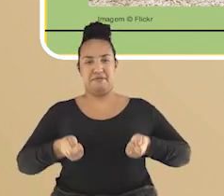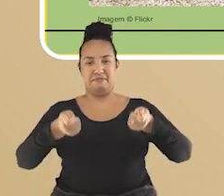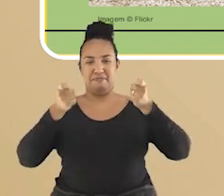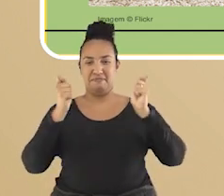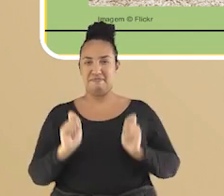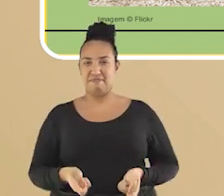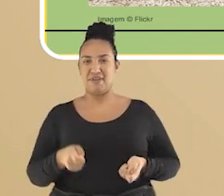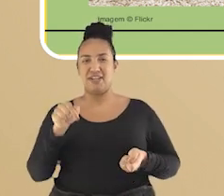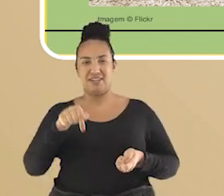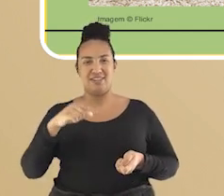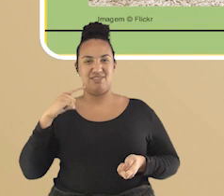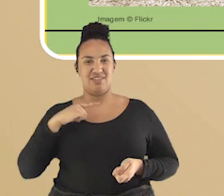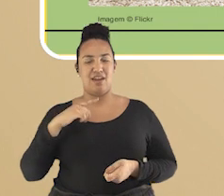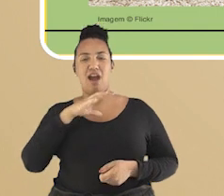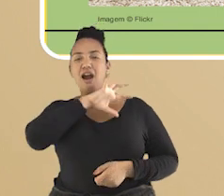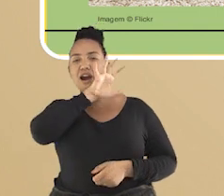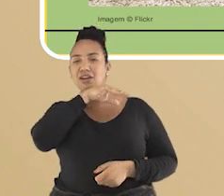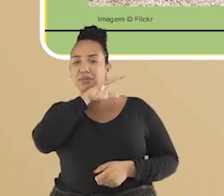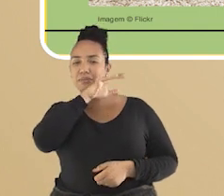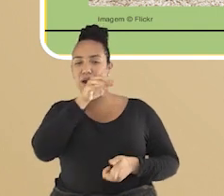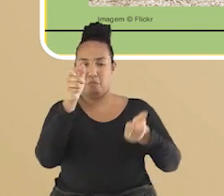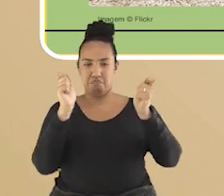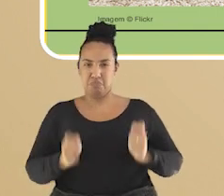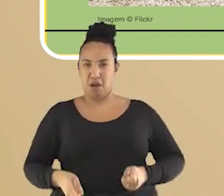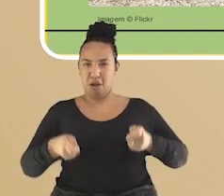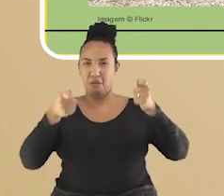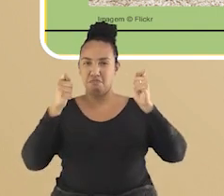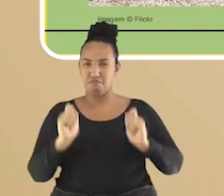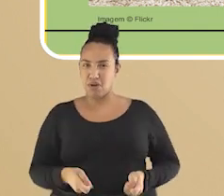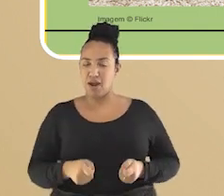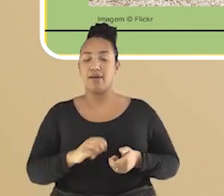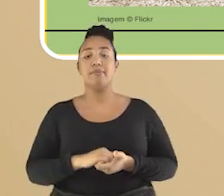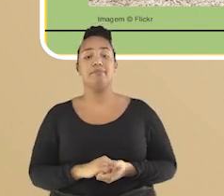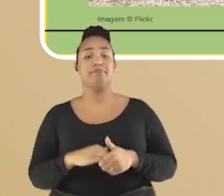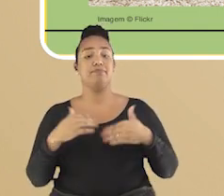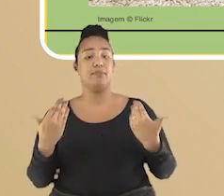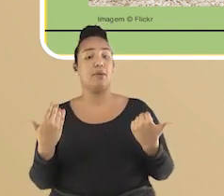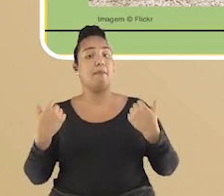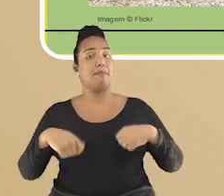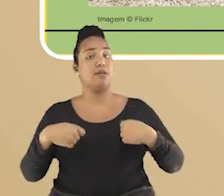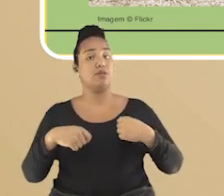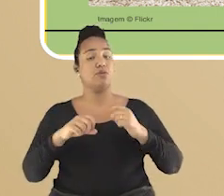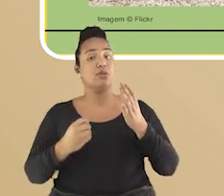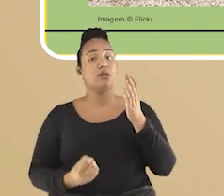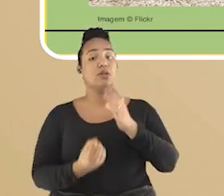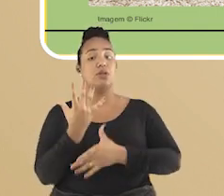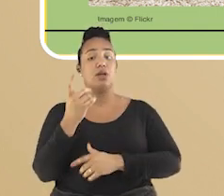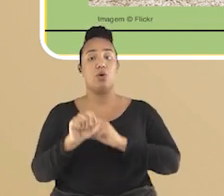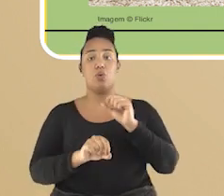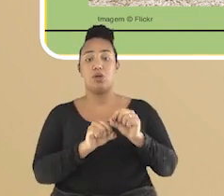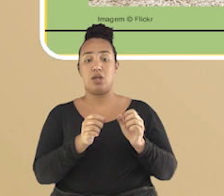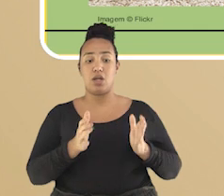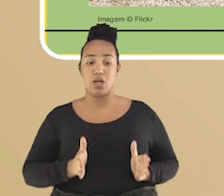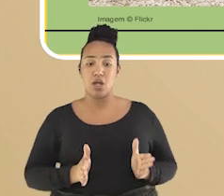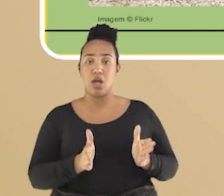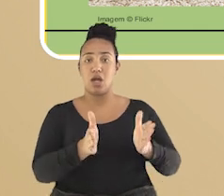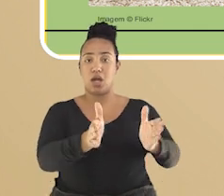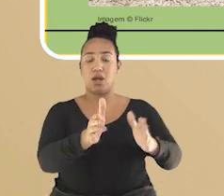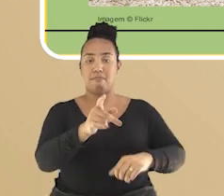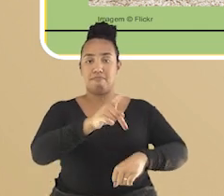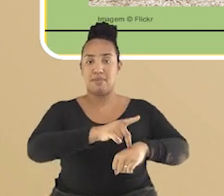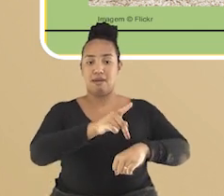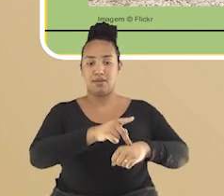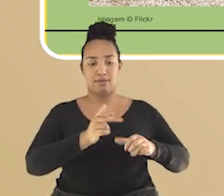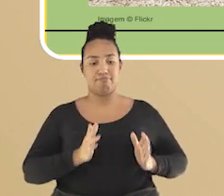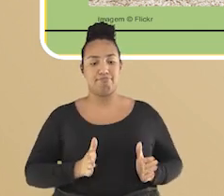transporte puxados e movidos por animais. Dessa forma, foi necessário construir estradas de pedras para ajudar